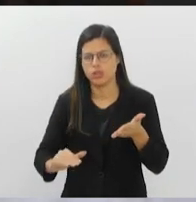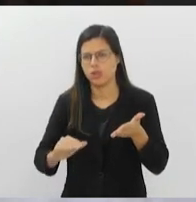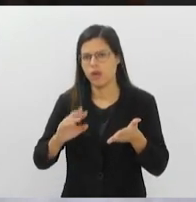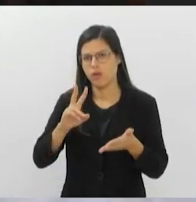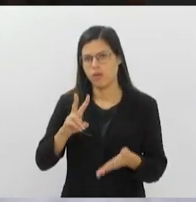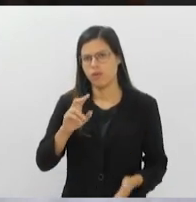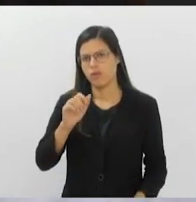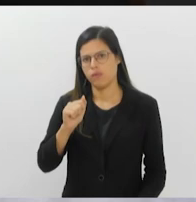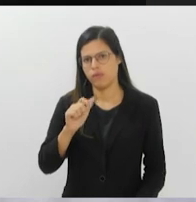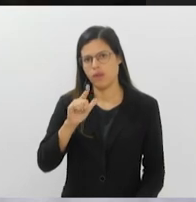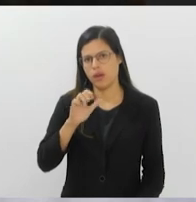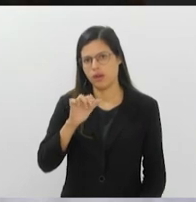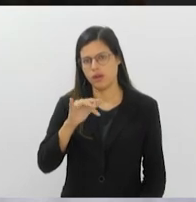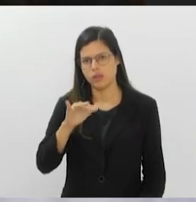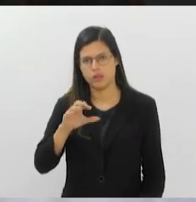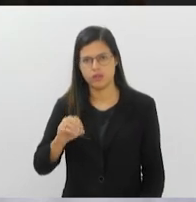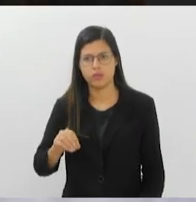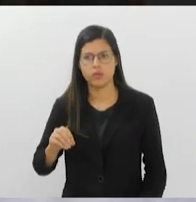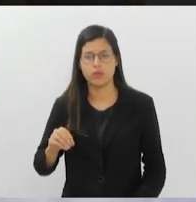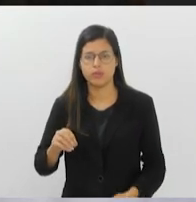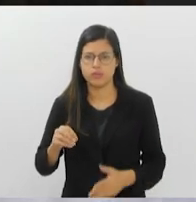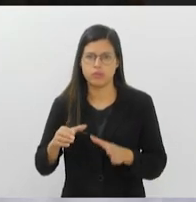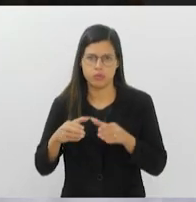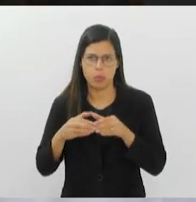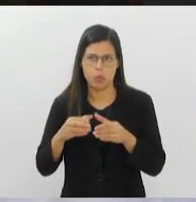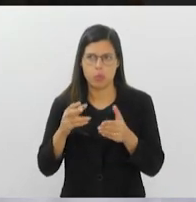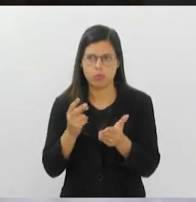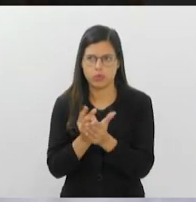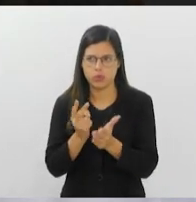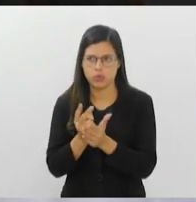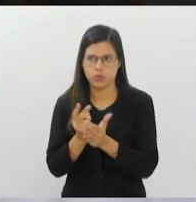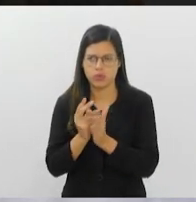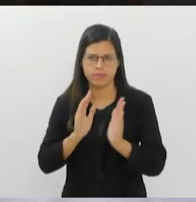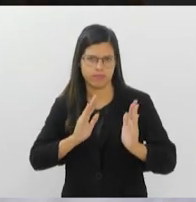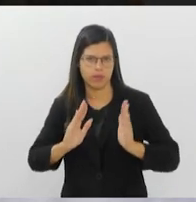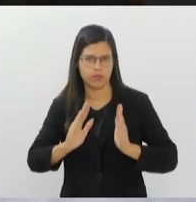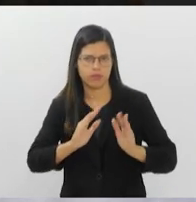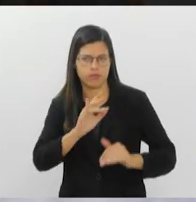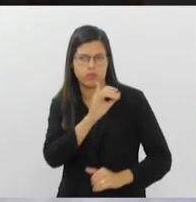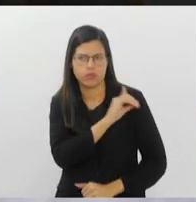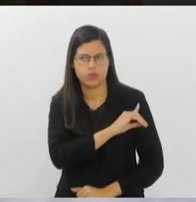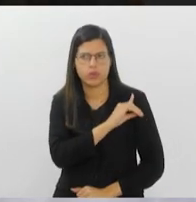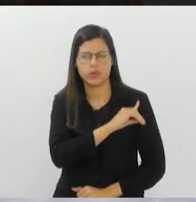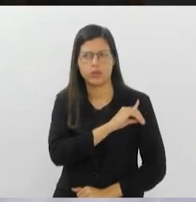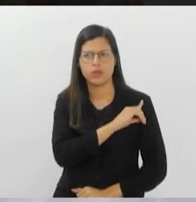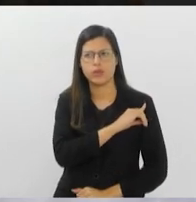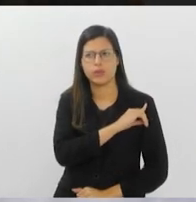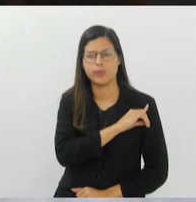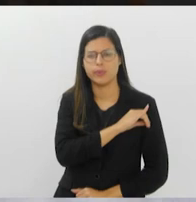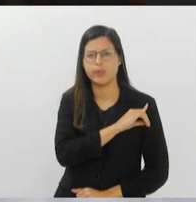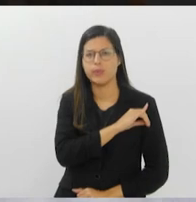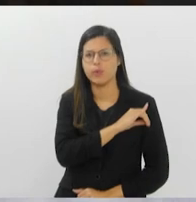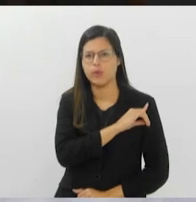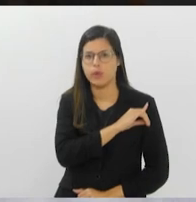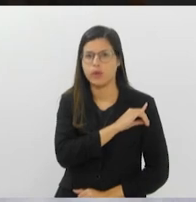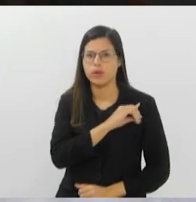cá, a frente continuou atuando. Naquele mesmo período, o Rio de Janeiro estava para receber as Olimpíadas e a gente